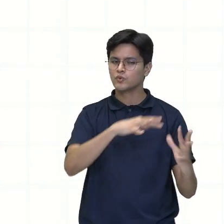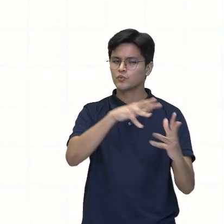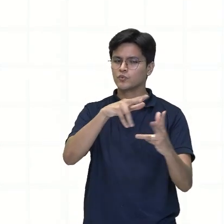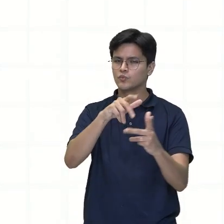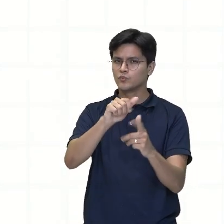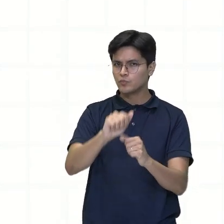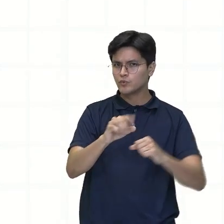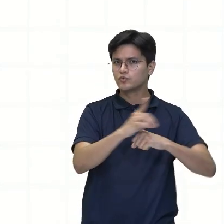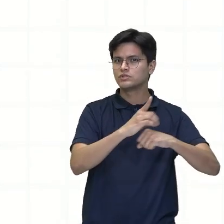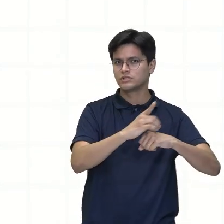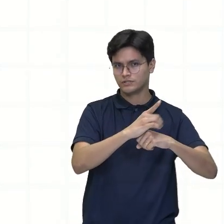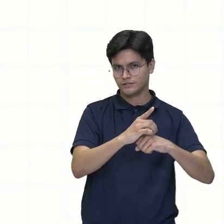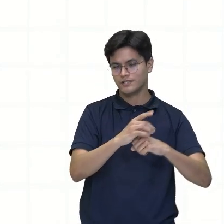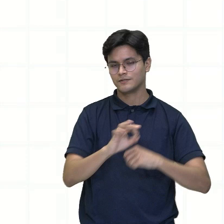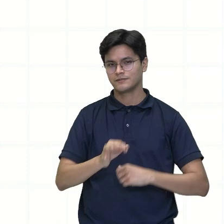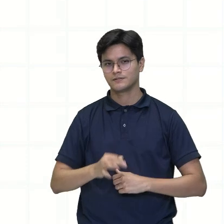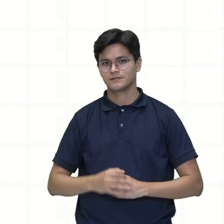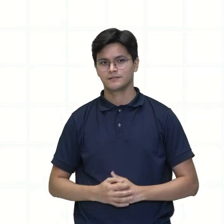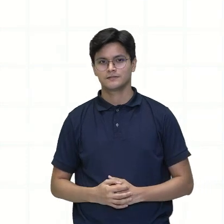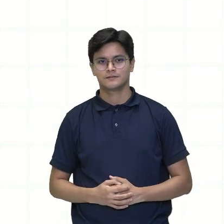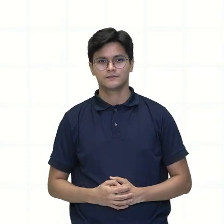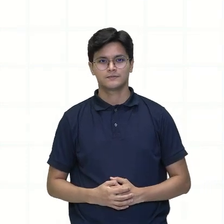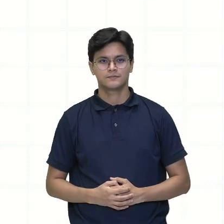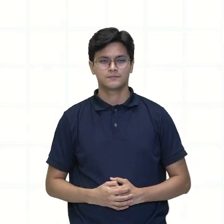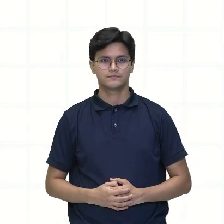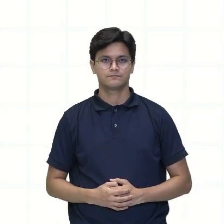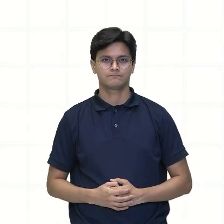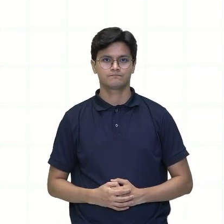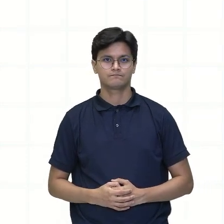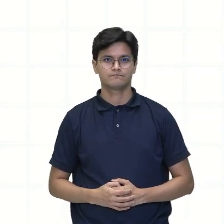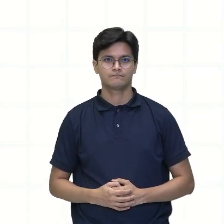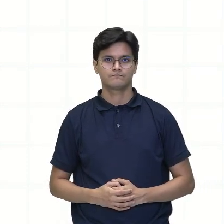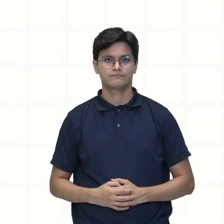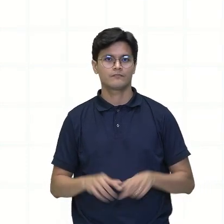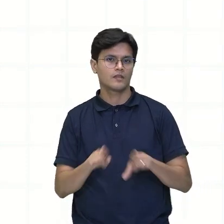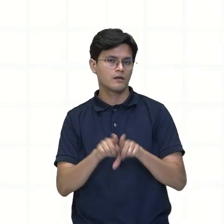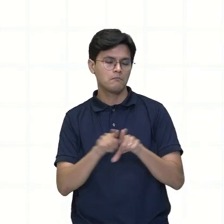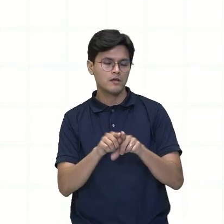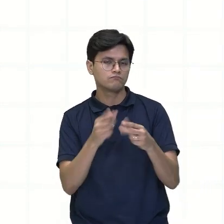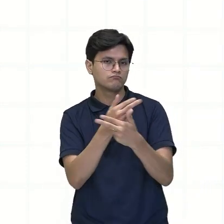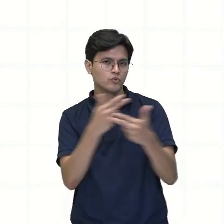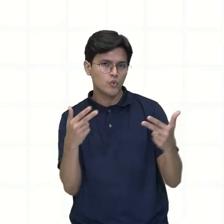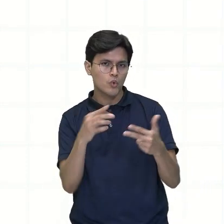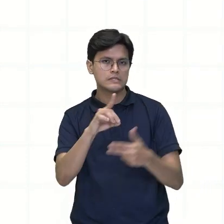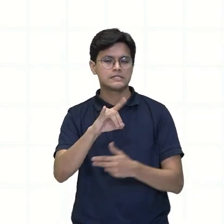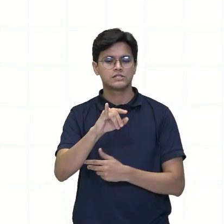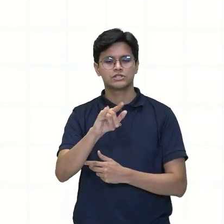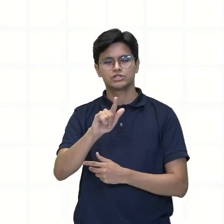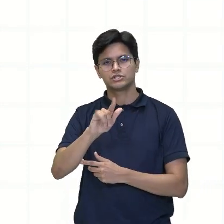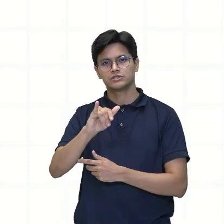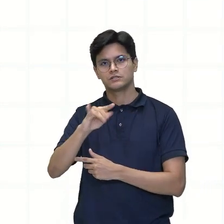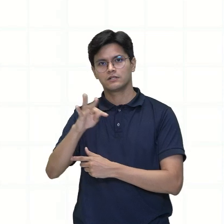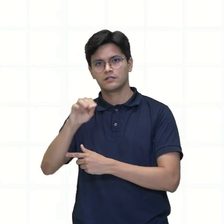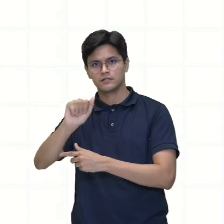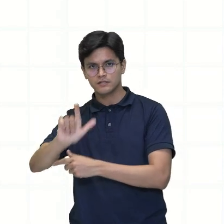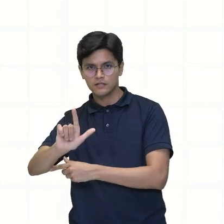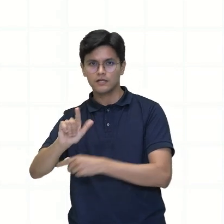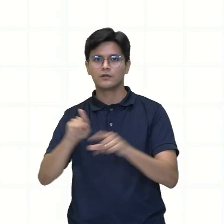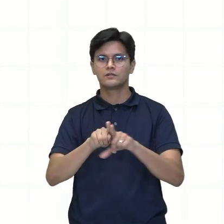digital things. Então, coisas digitais, avatars, actual